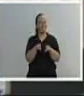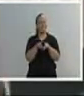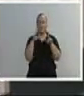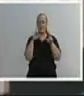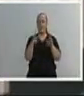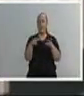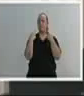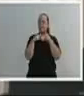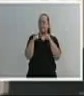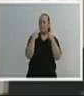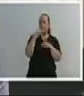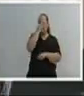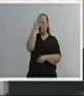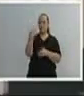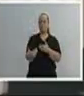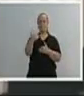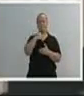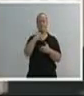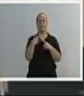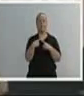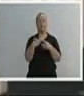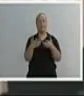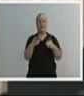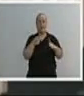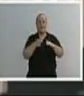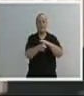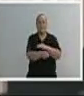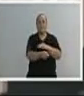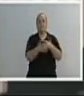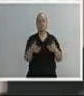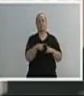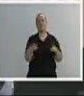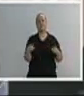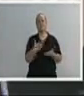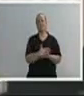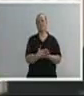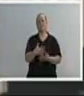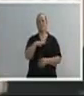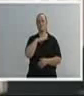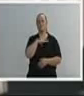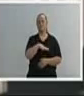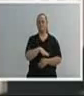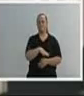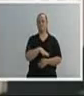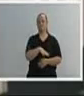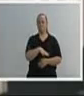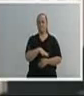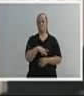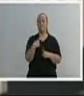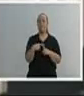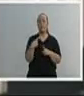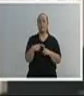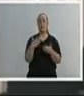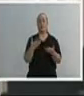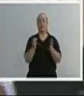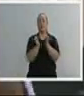reclamações, né, de pessoas que querem investir em Blumenau, de pessoas que investem em Blumenau e estão desanimadas, de pessoas que realmente estão enfrentando uma grande